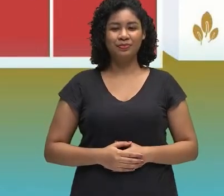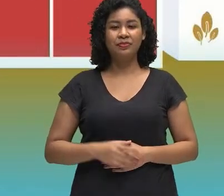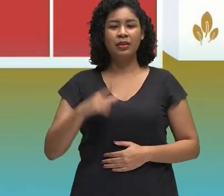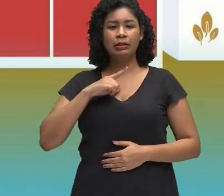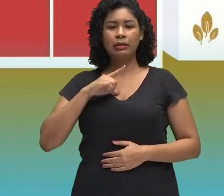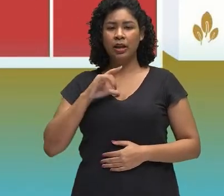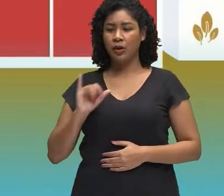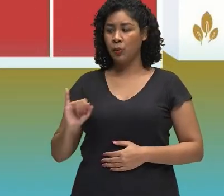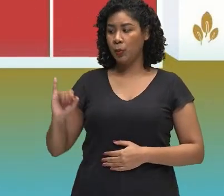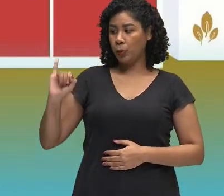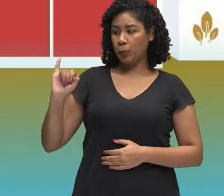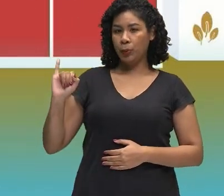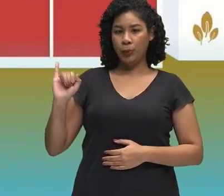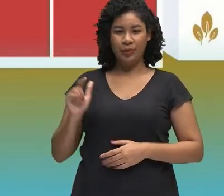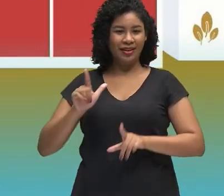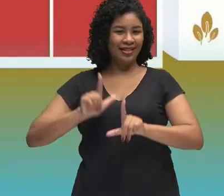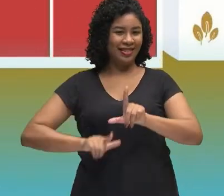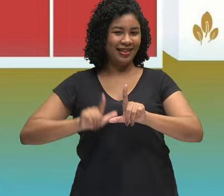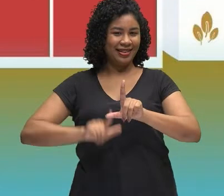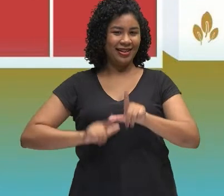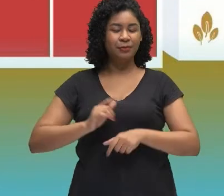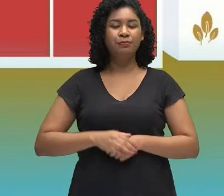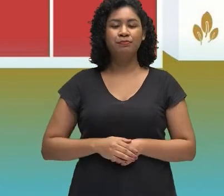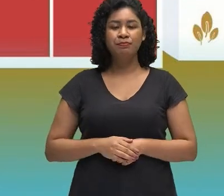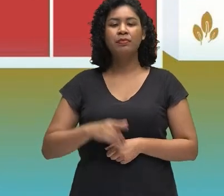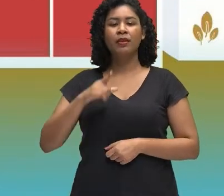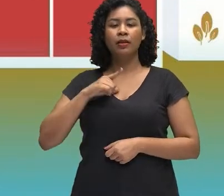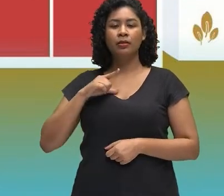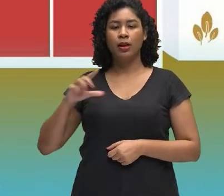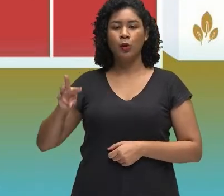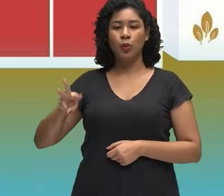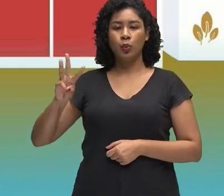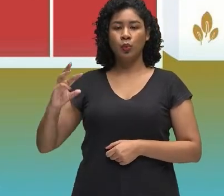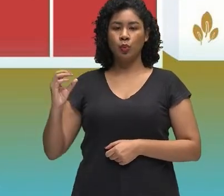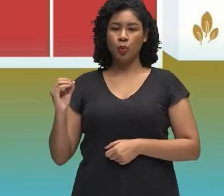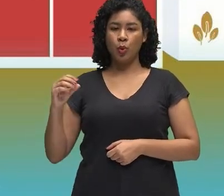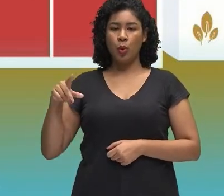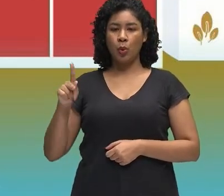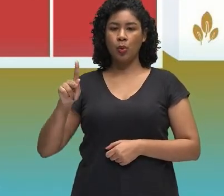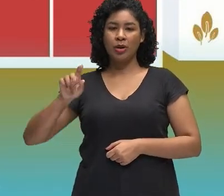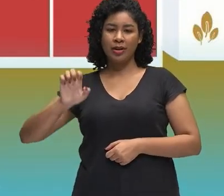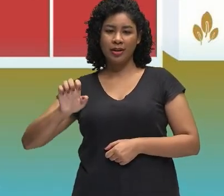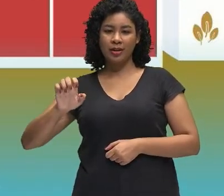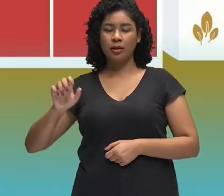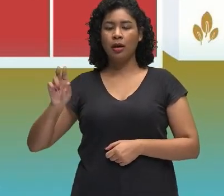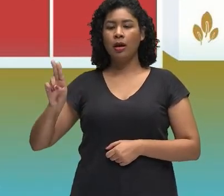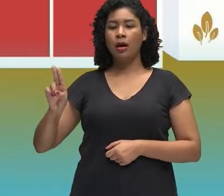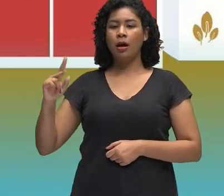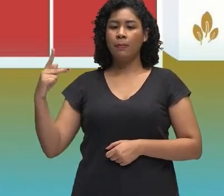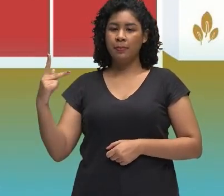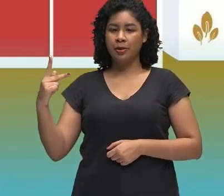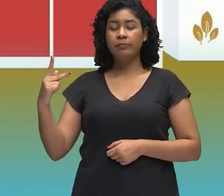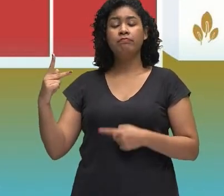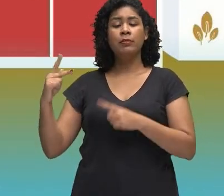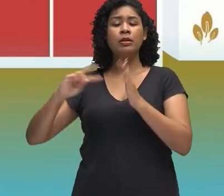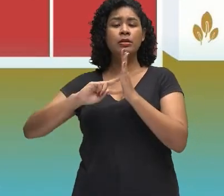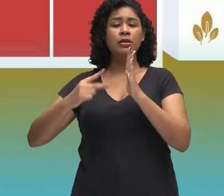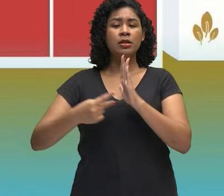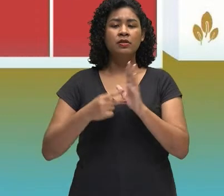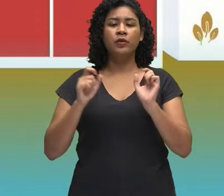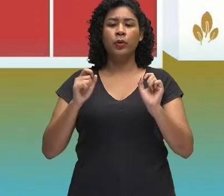I, né? Casa Potira. Woke up. Woke up. Acordou cedo.